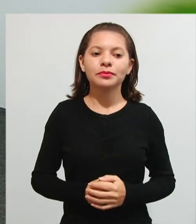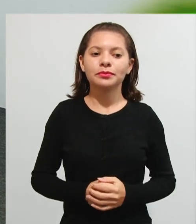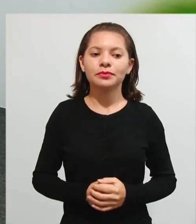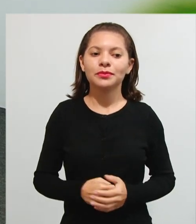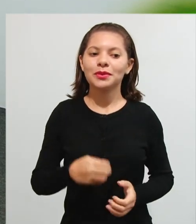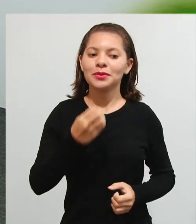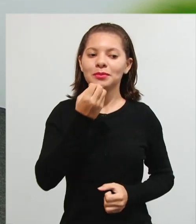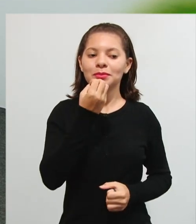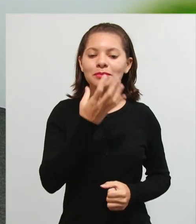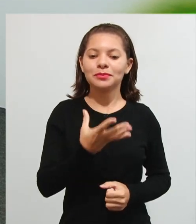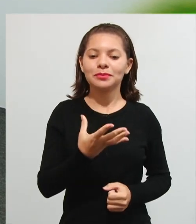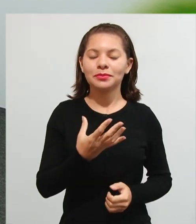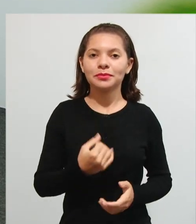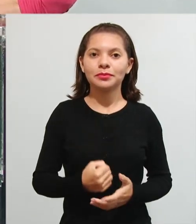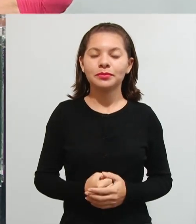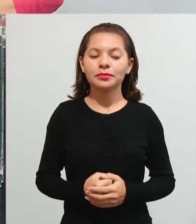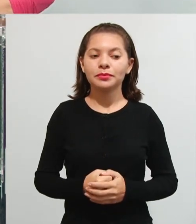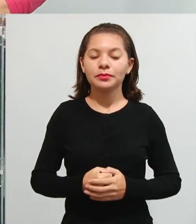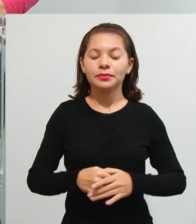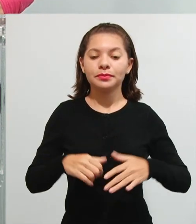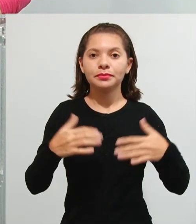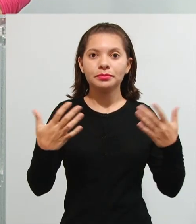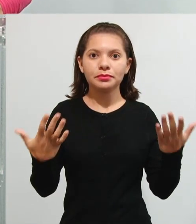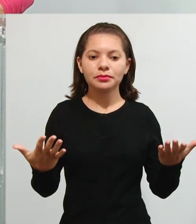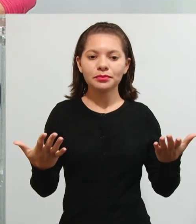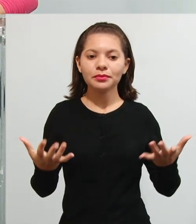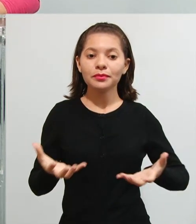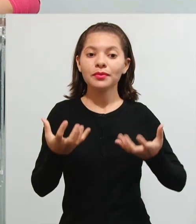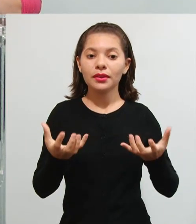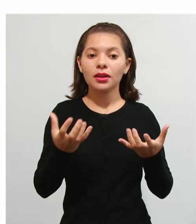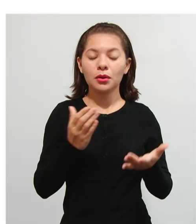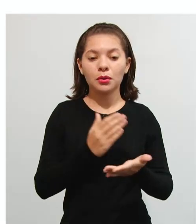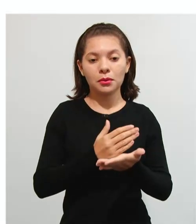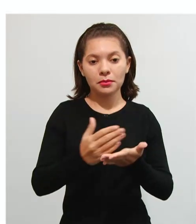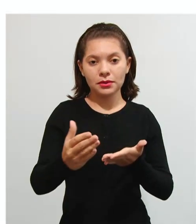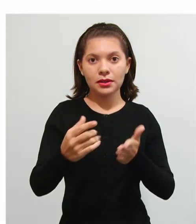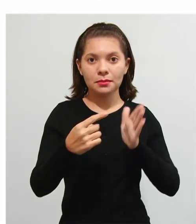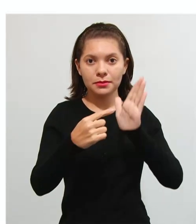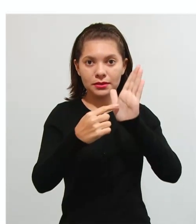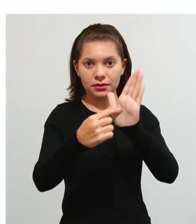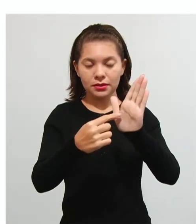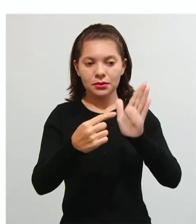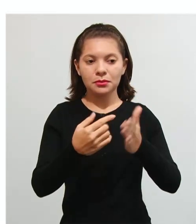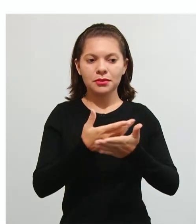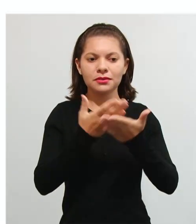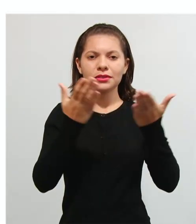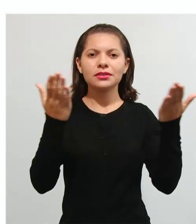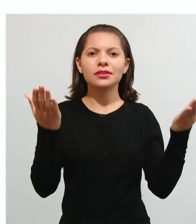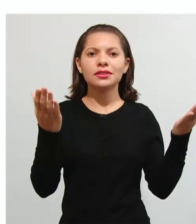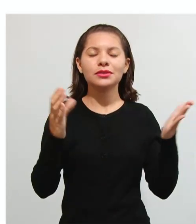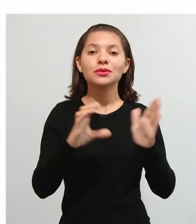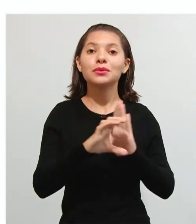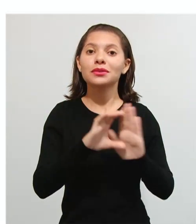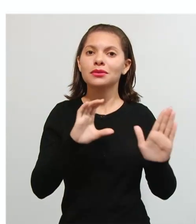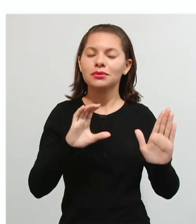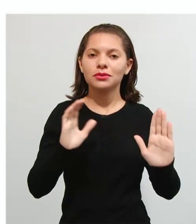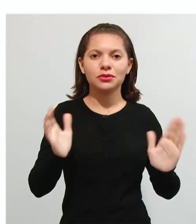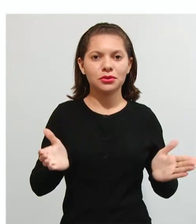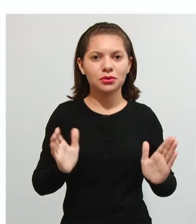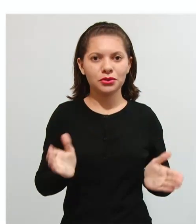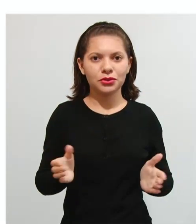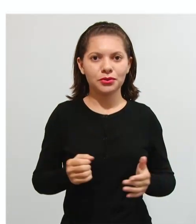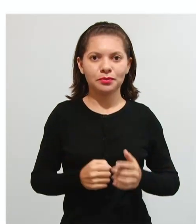Muito bem. Então, quero começar aqui apresentando para vocês os conteúdos de hoje. Nós